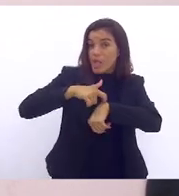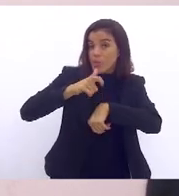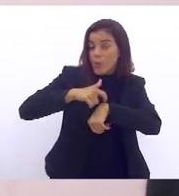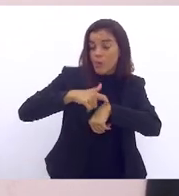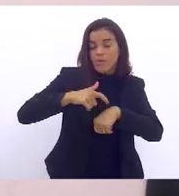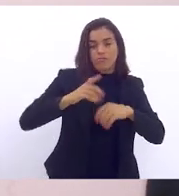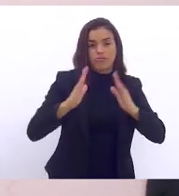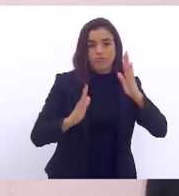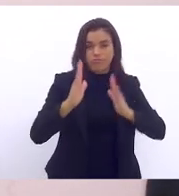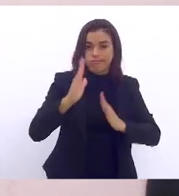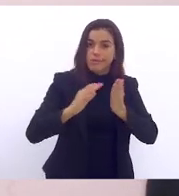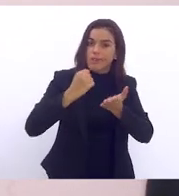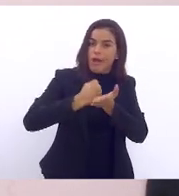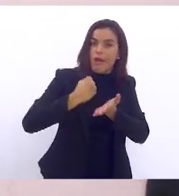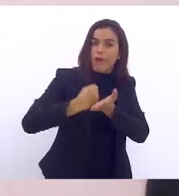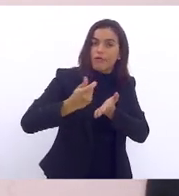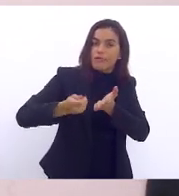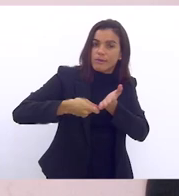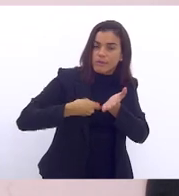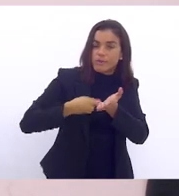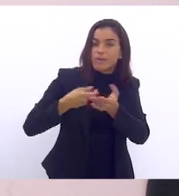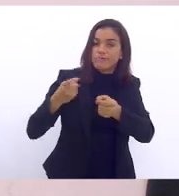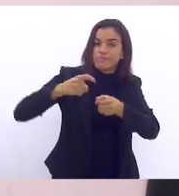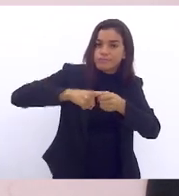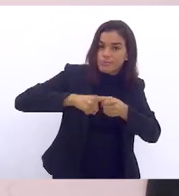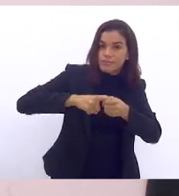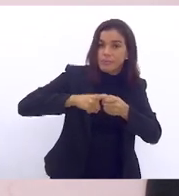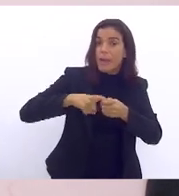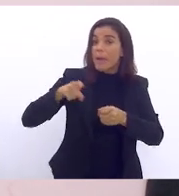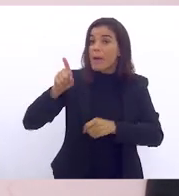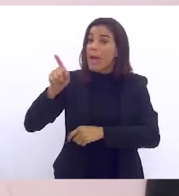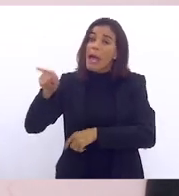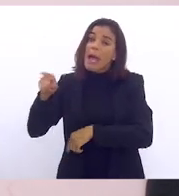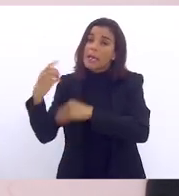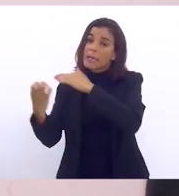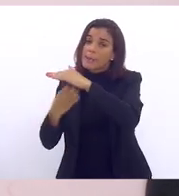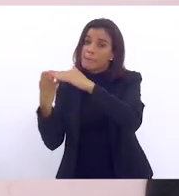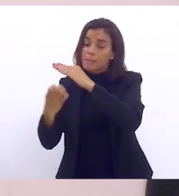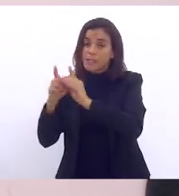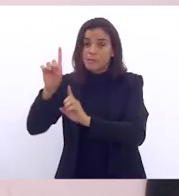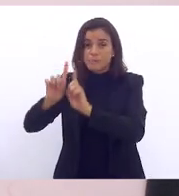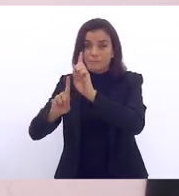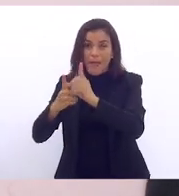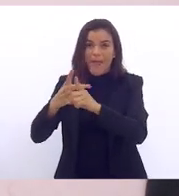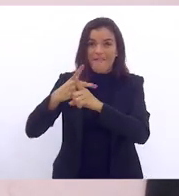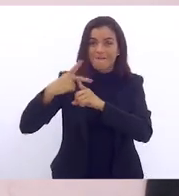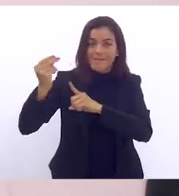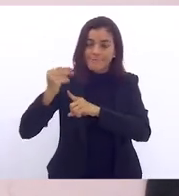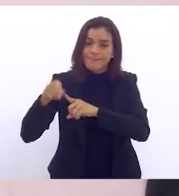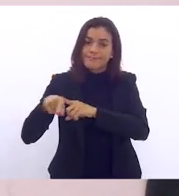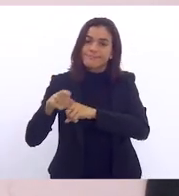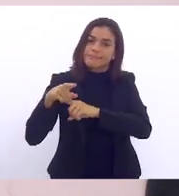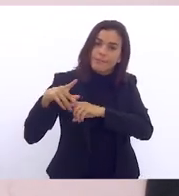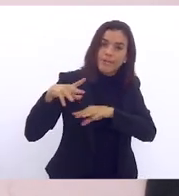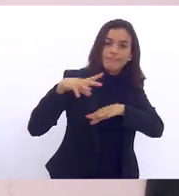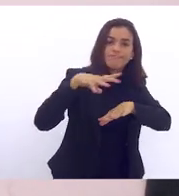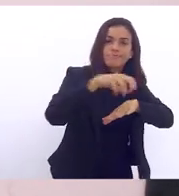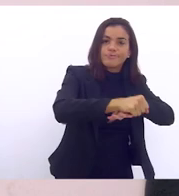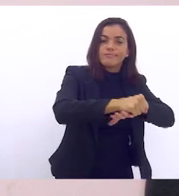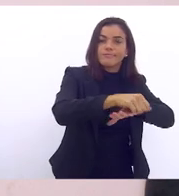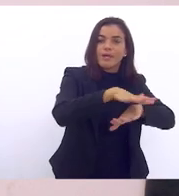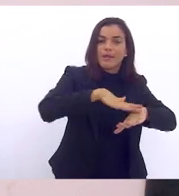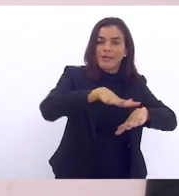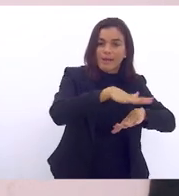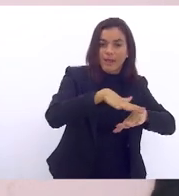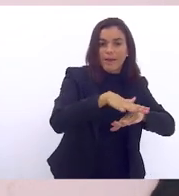Dutra também pudesse entrar não é quem ganhasse a Rio Santos porque o denite de fato há mais